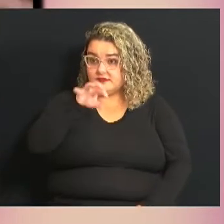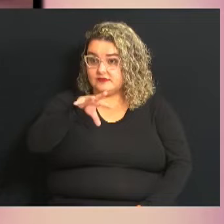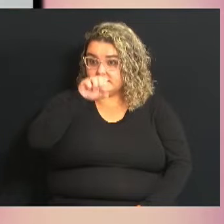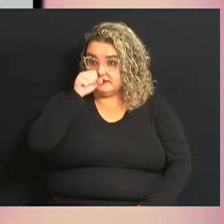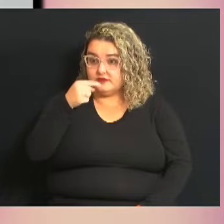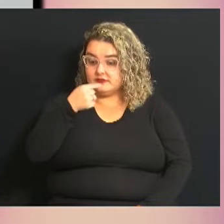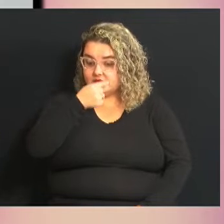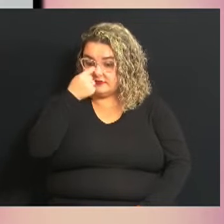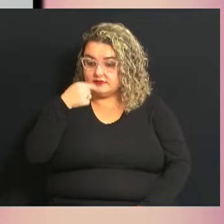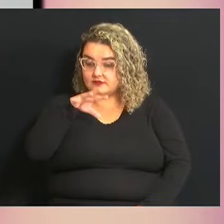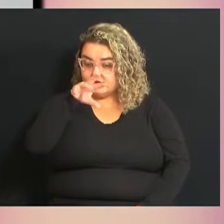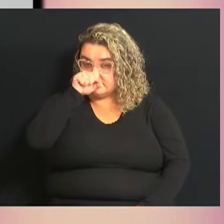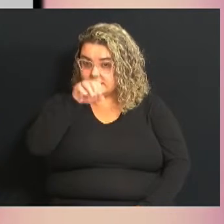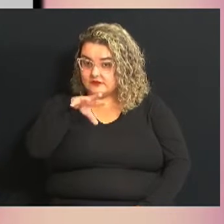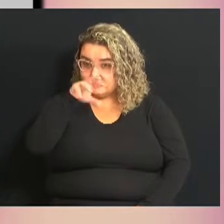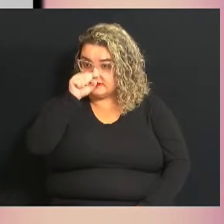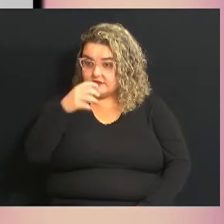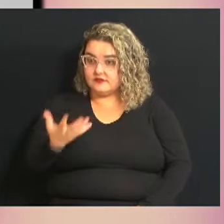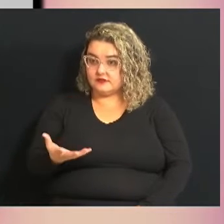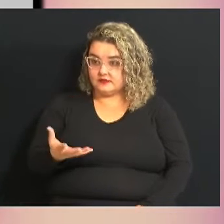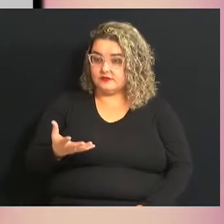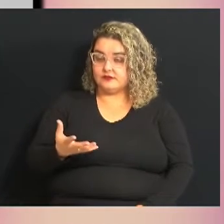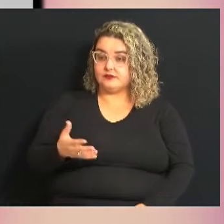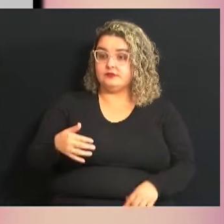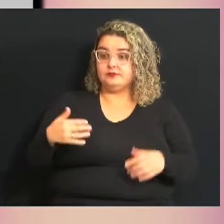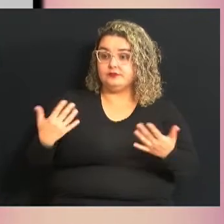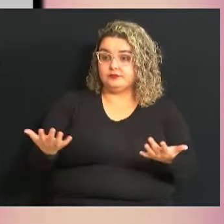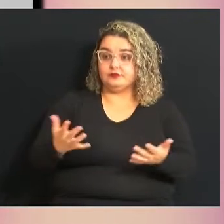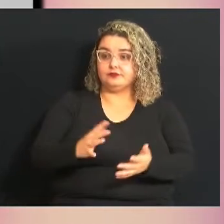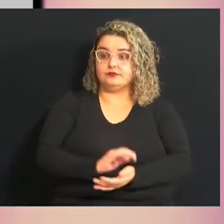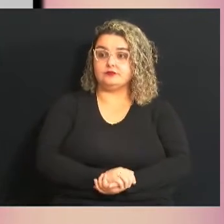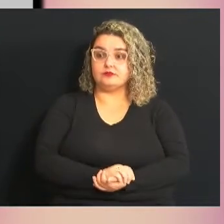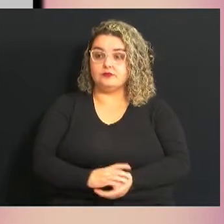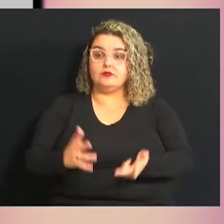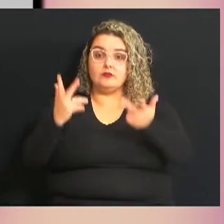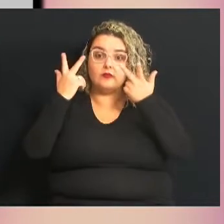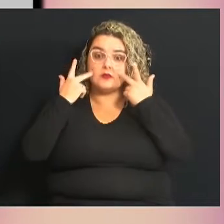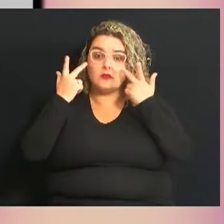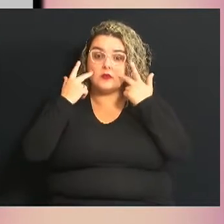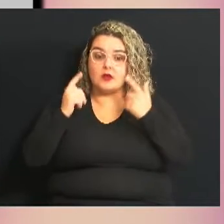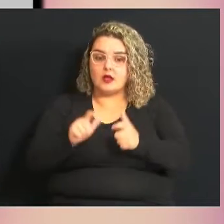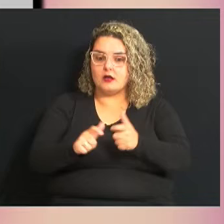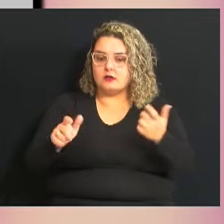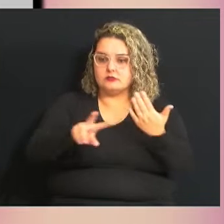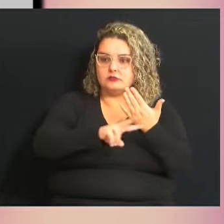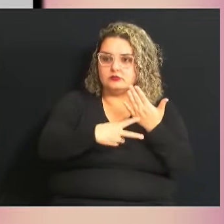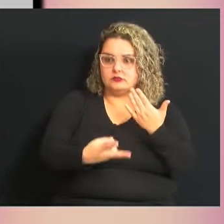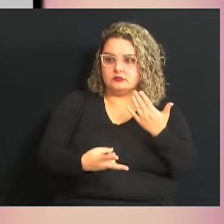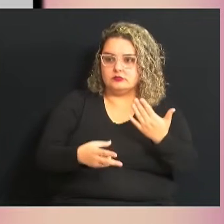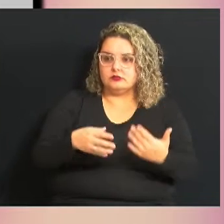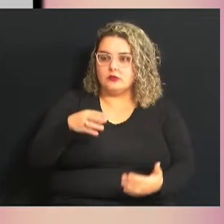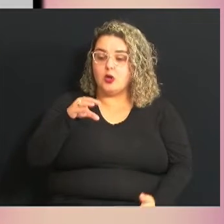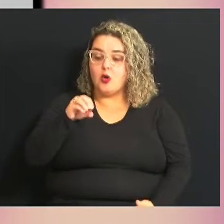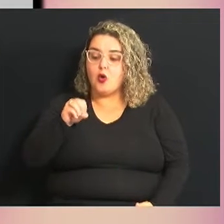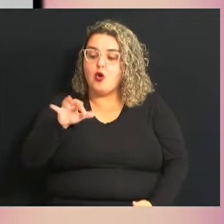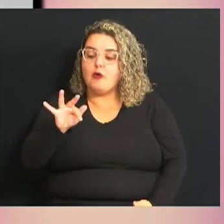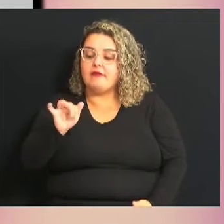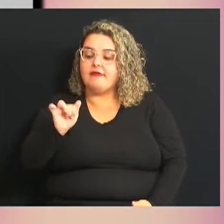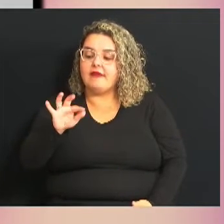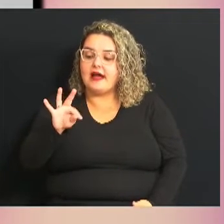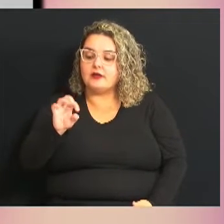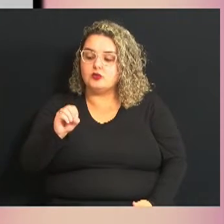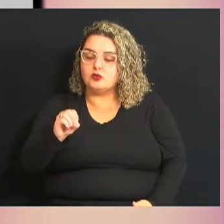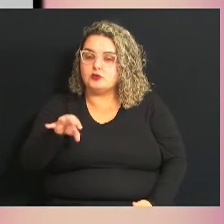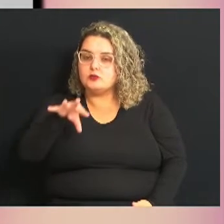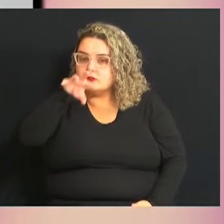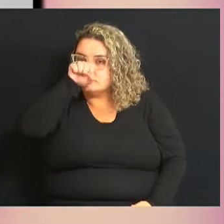Que entram pela respiração. Então, normalmente as maiores sequelas são no olfato e no paladar das pessoas, né? Dentro